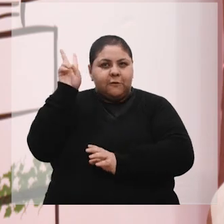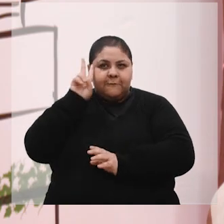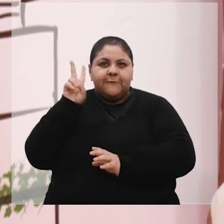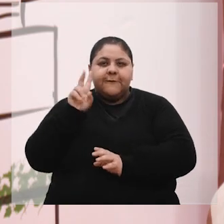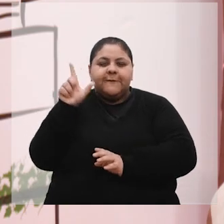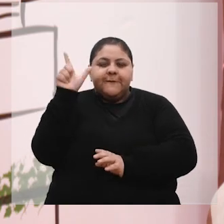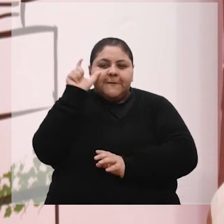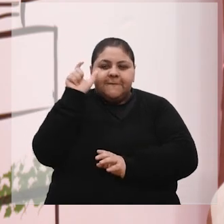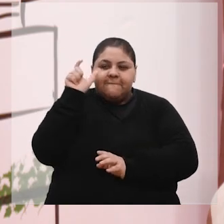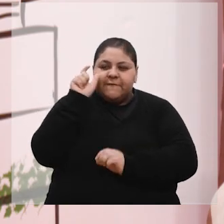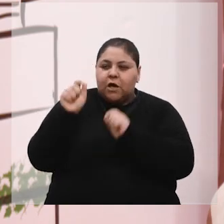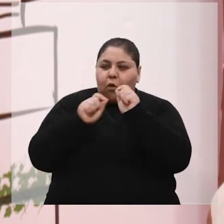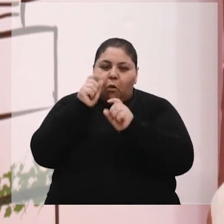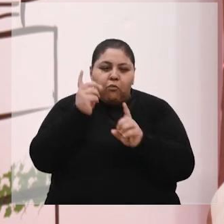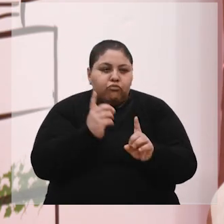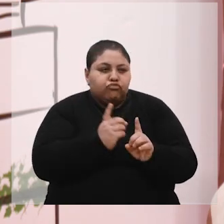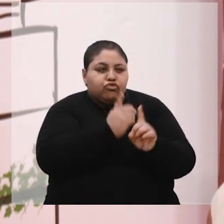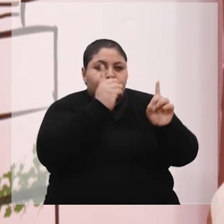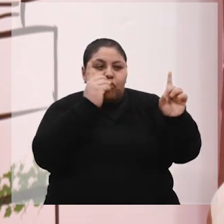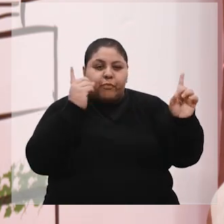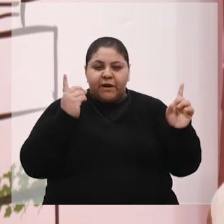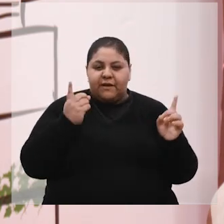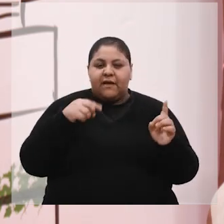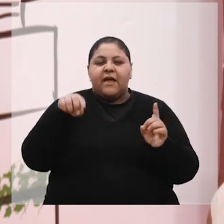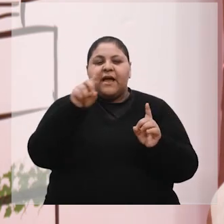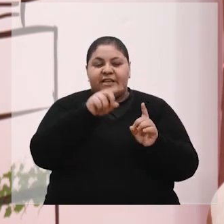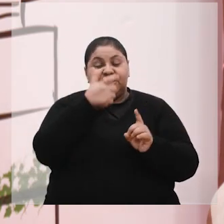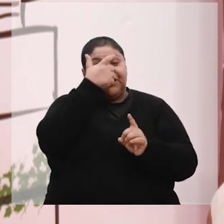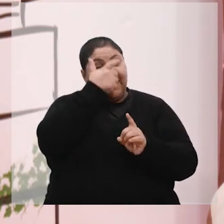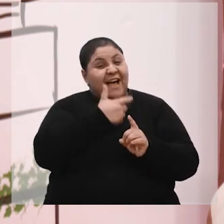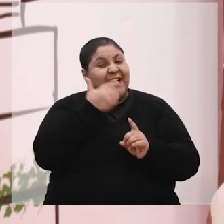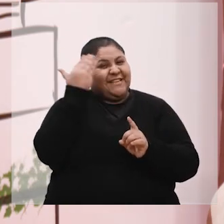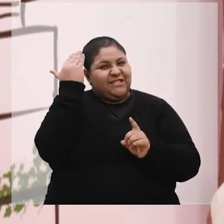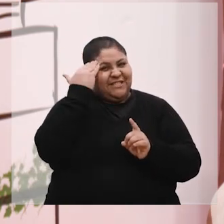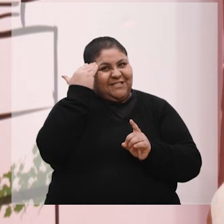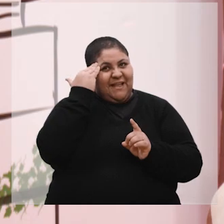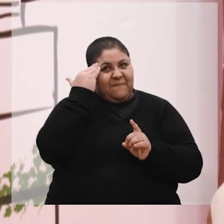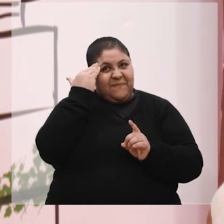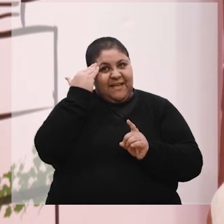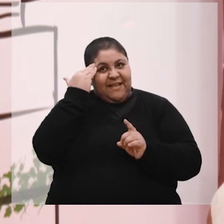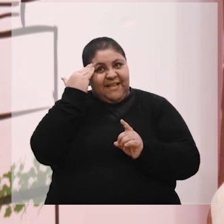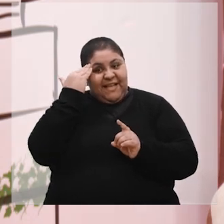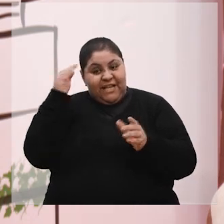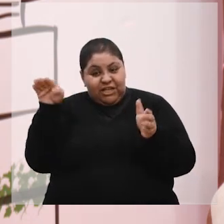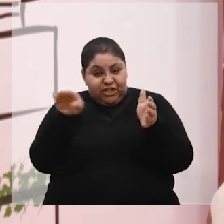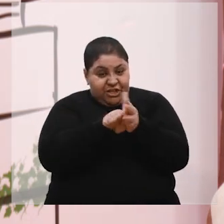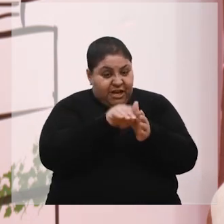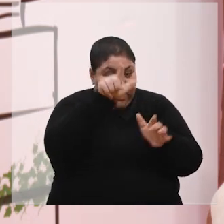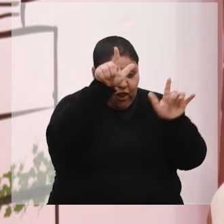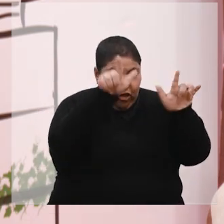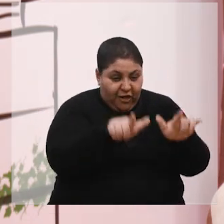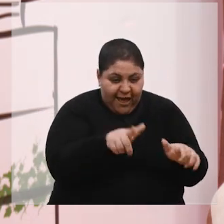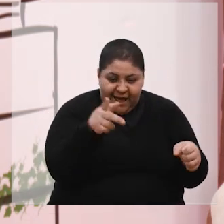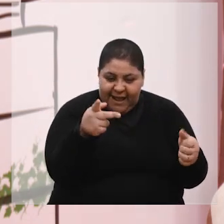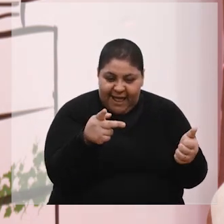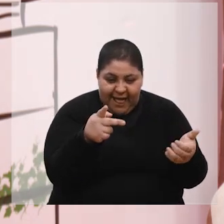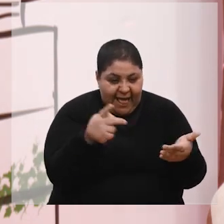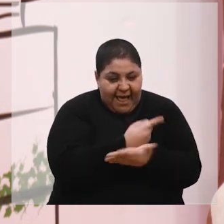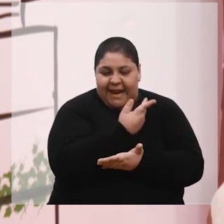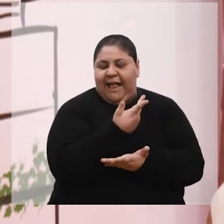gente descobrir, quanta coisa a gente acha que sabe quando chega no lugar, tu vê que estava errado o que tu sabia.